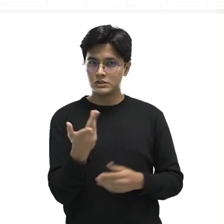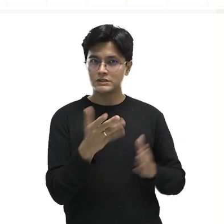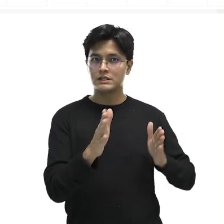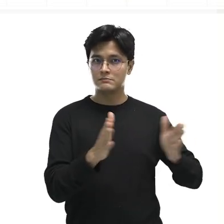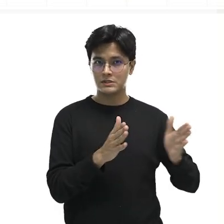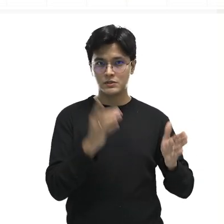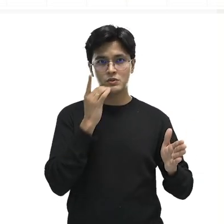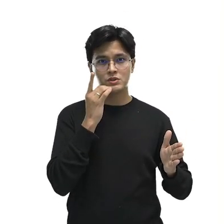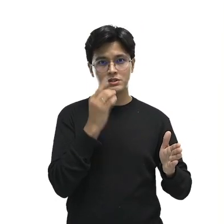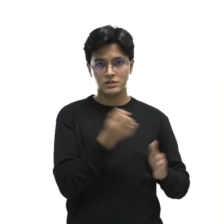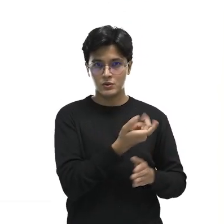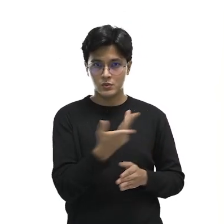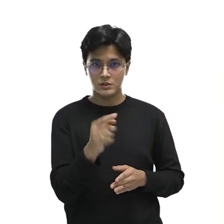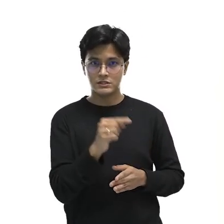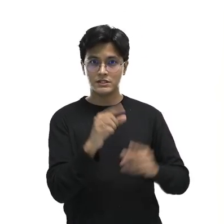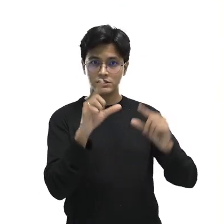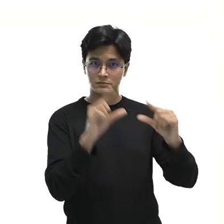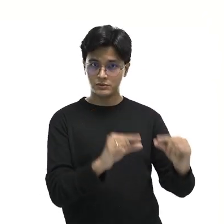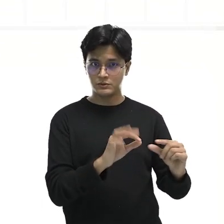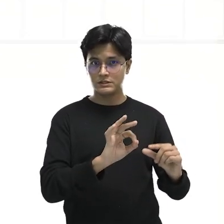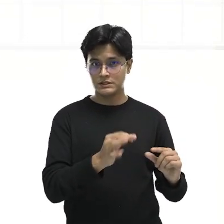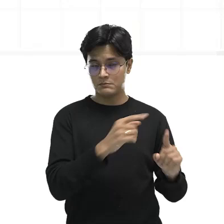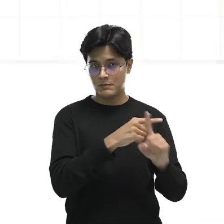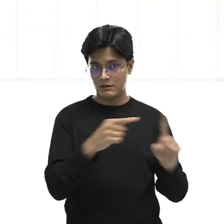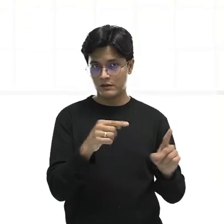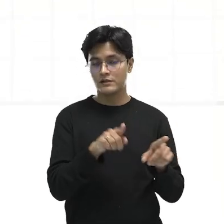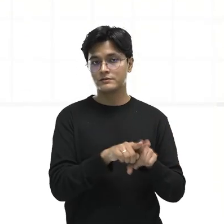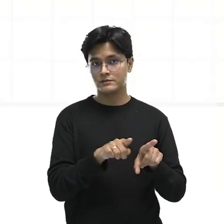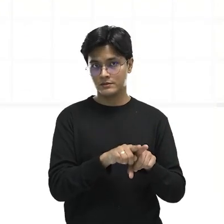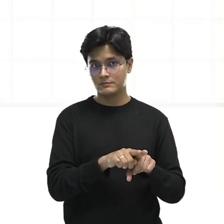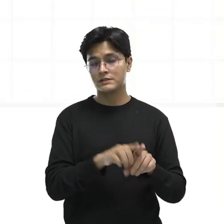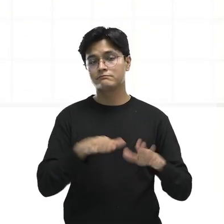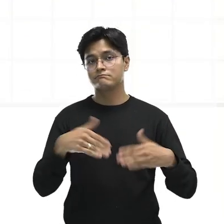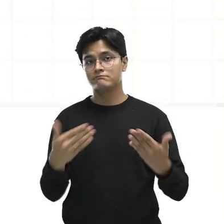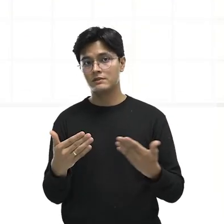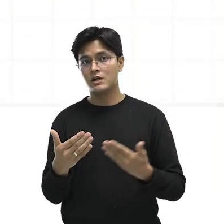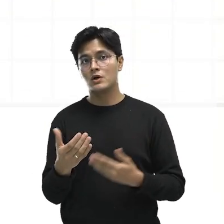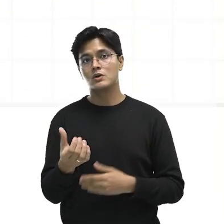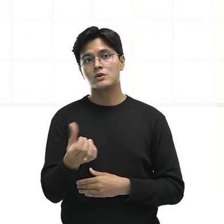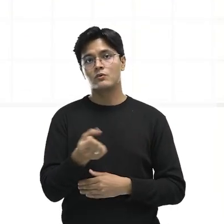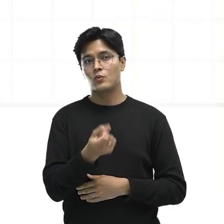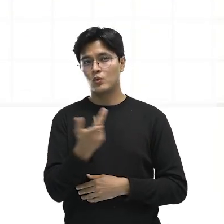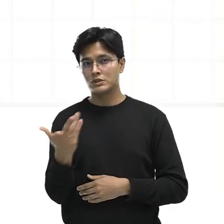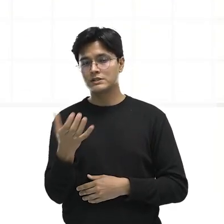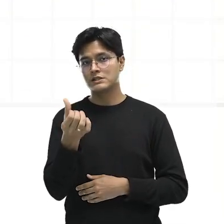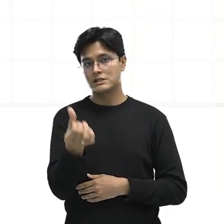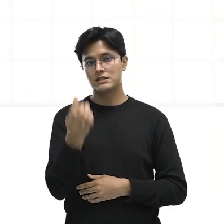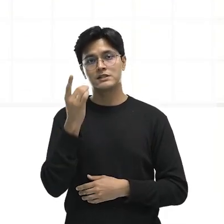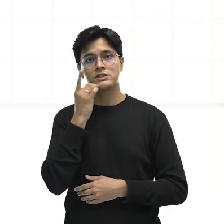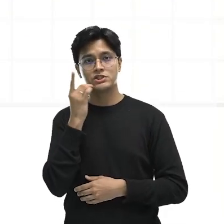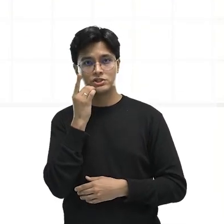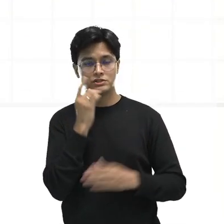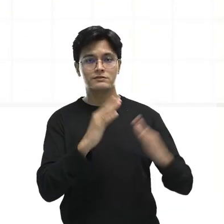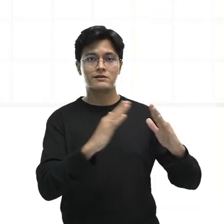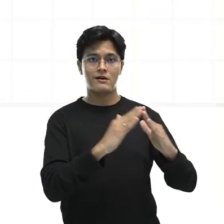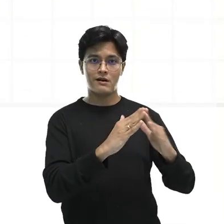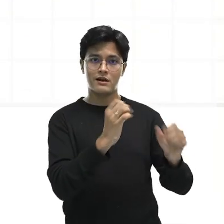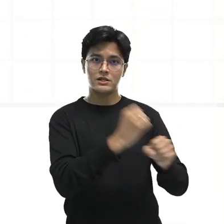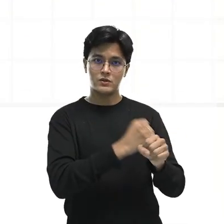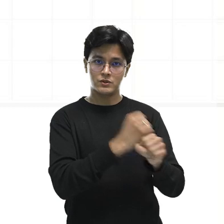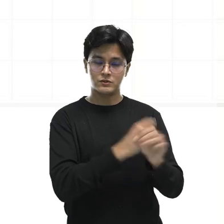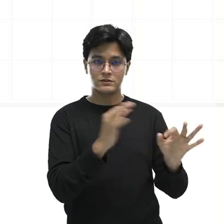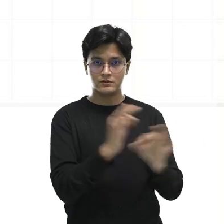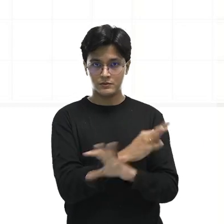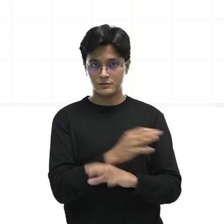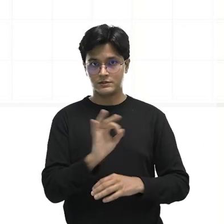dias, né? É bem lógico isso daí. Então pronto. 6 dias. Em 6 dias a casa será